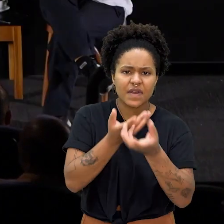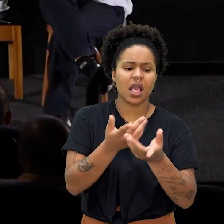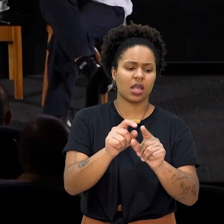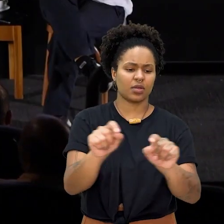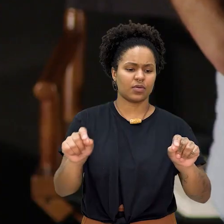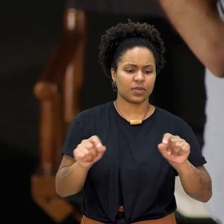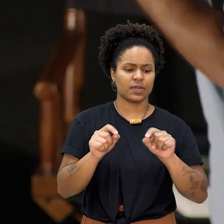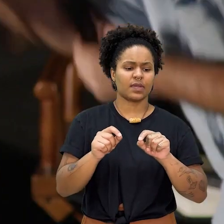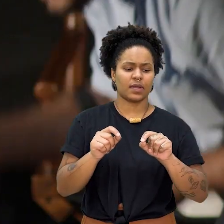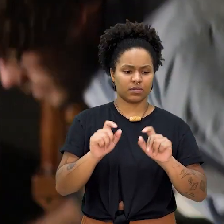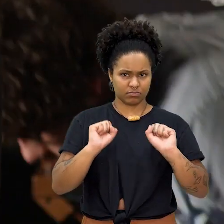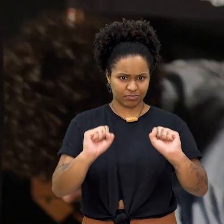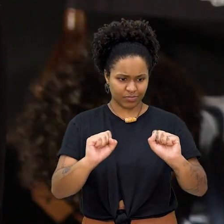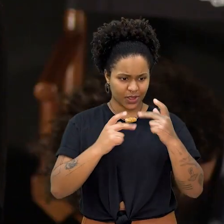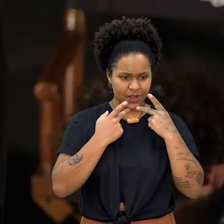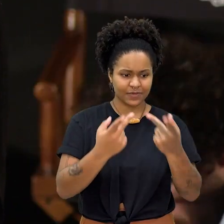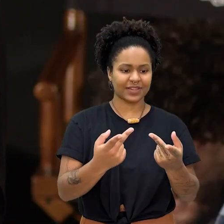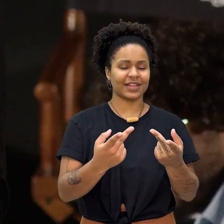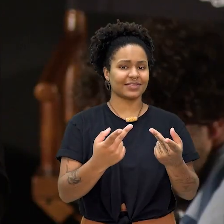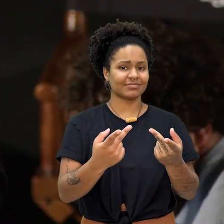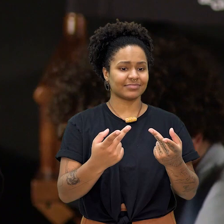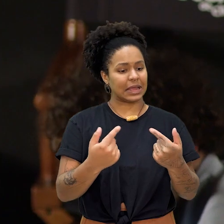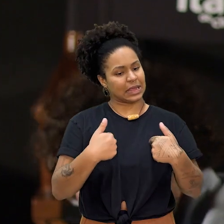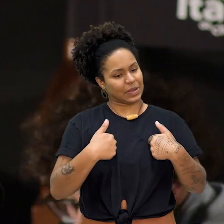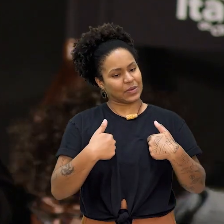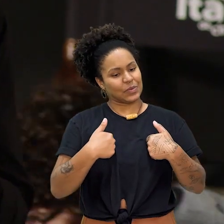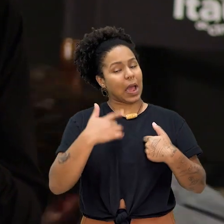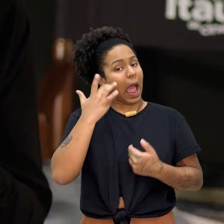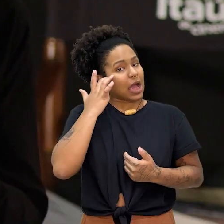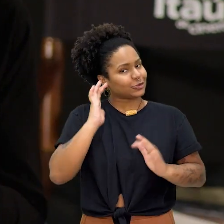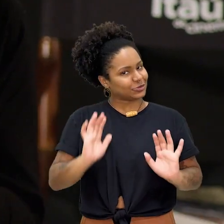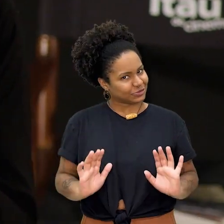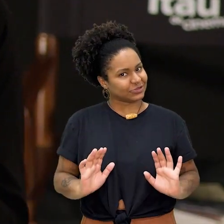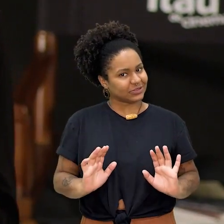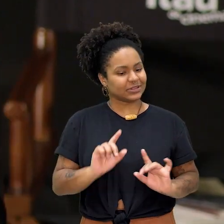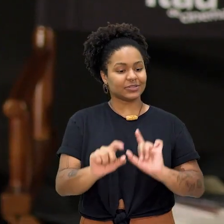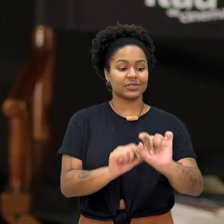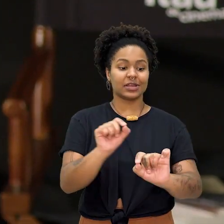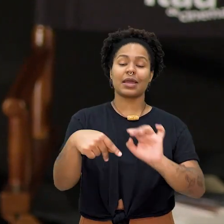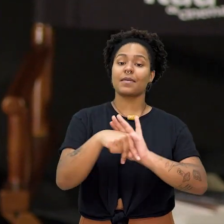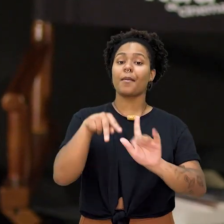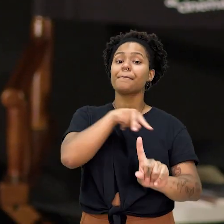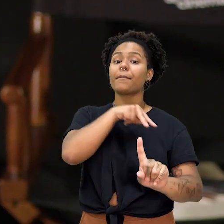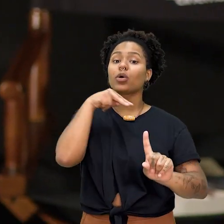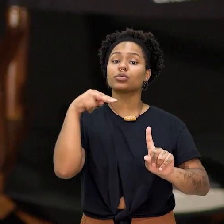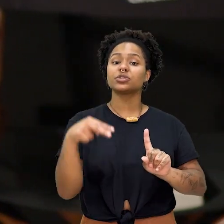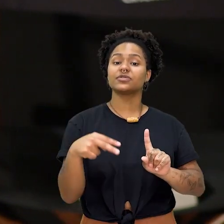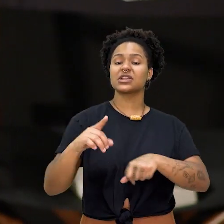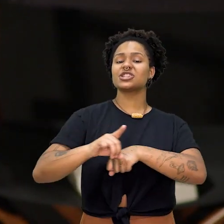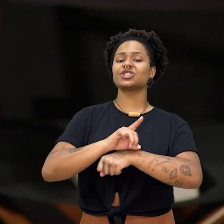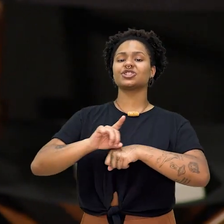dizer. Posso falar? Pelo menos o que eu acho é do ponto de vista